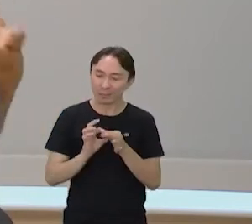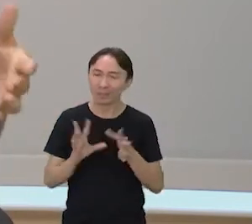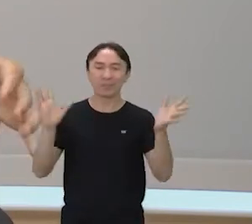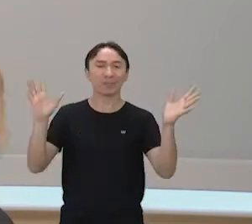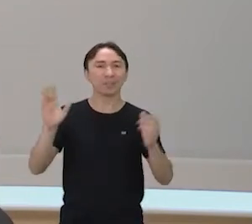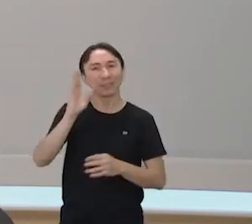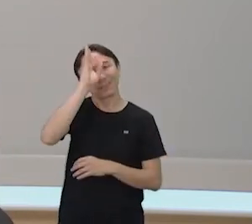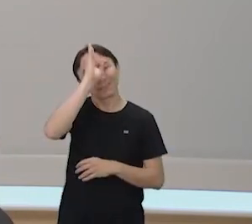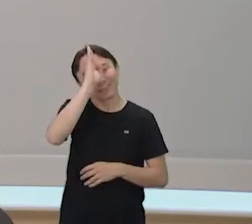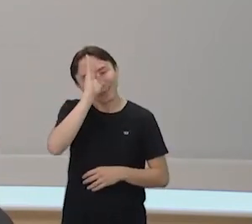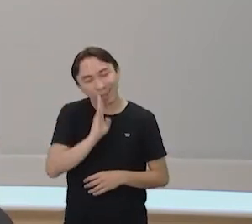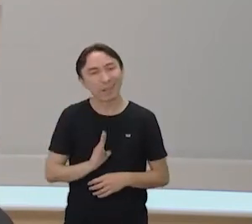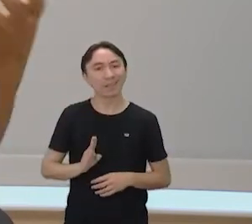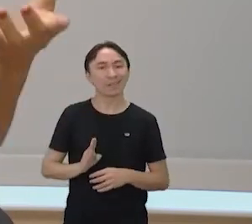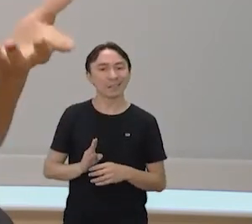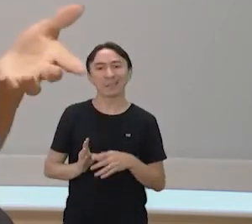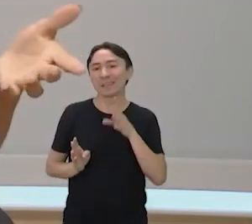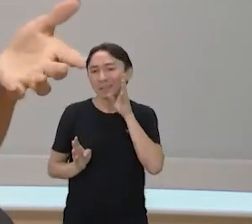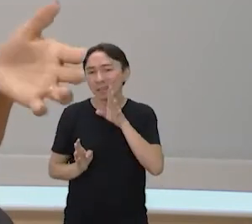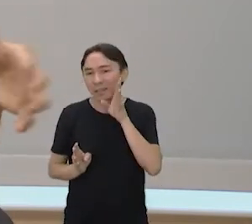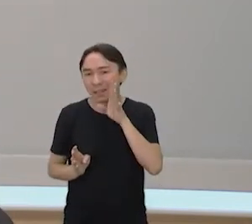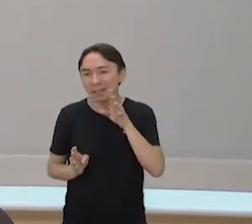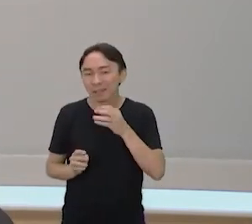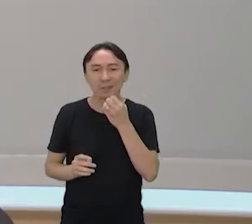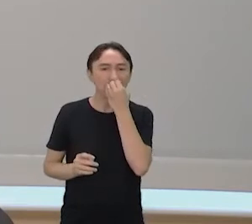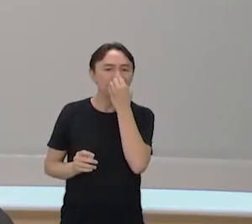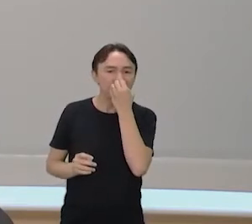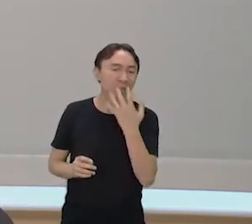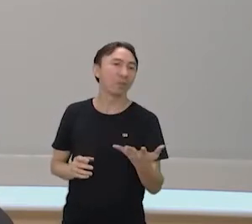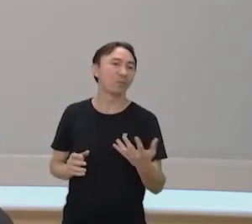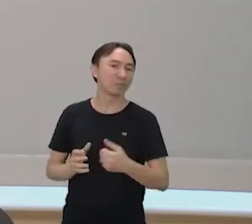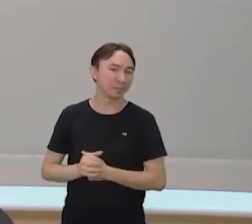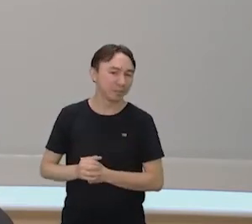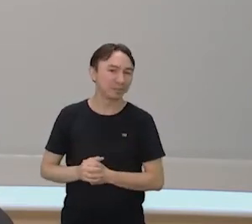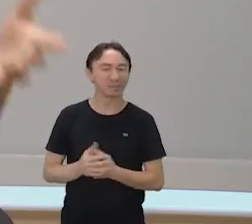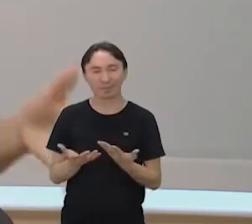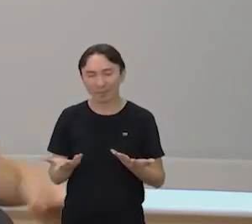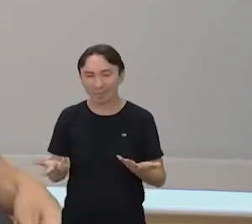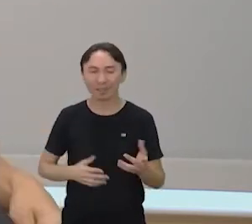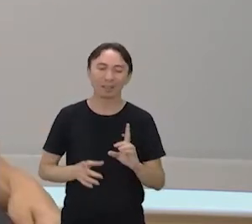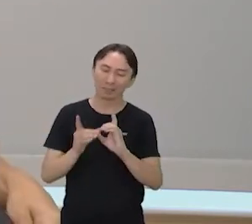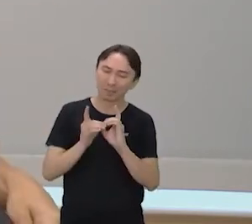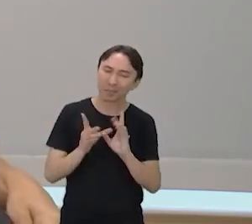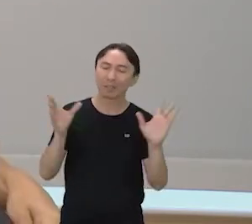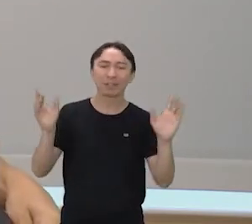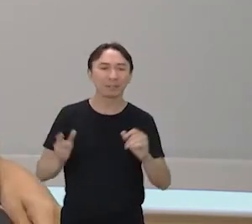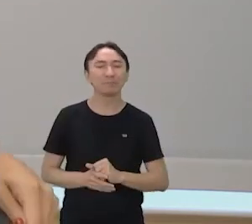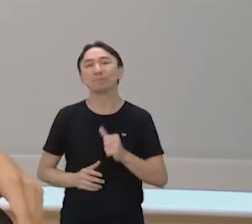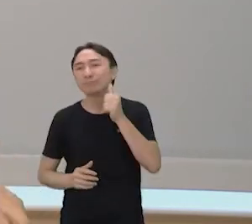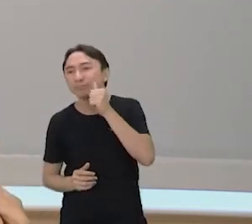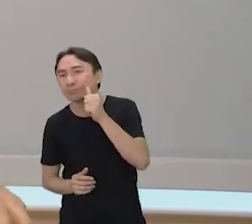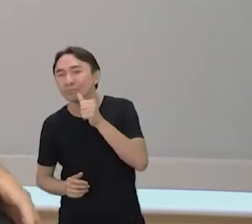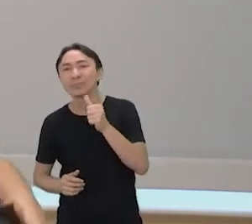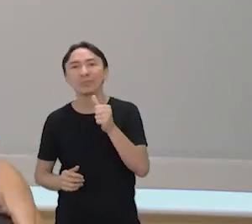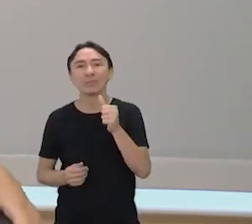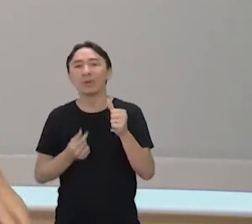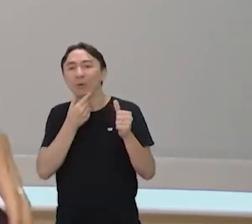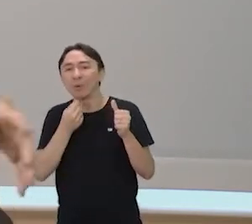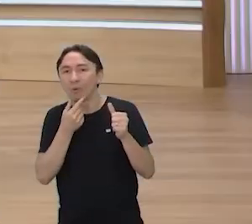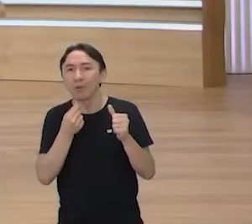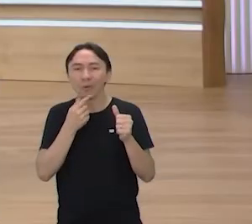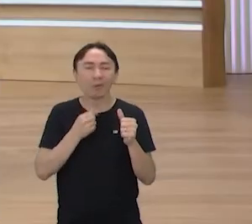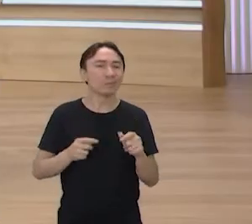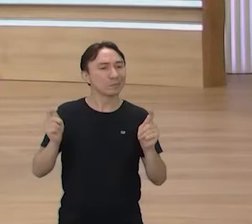é legal, então e eu acho muito democrático que, como eu comentei, as meninas jogam, os meninos jogam, Exato. né? Dá para todo